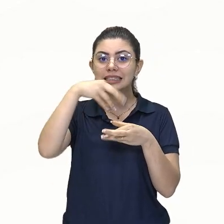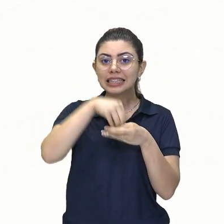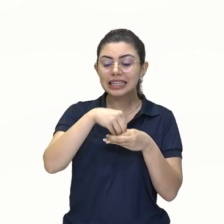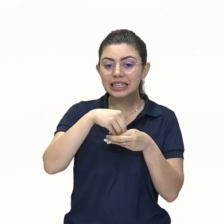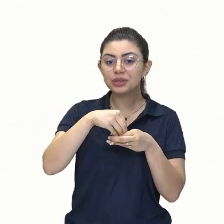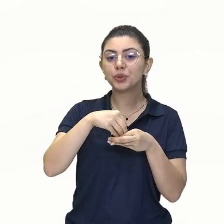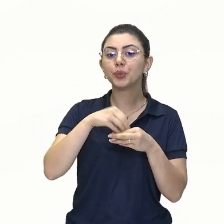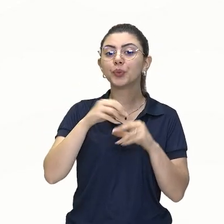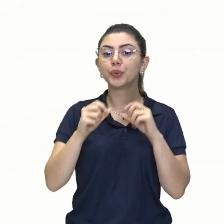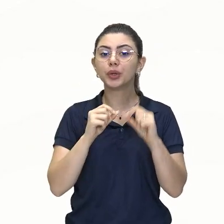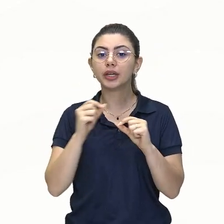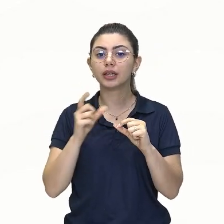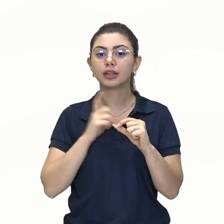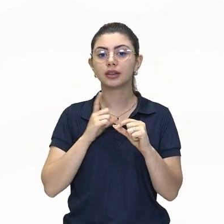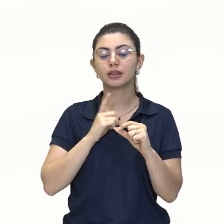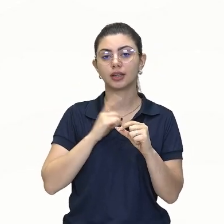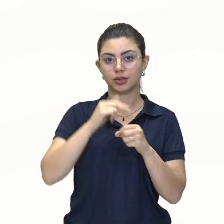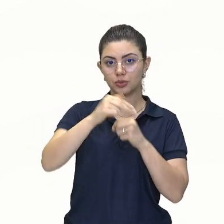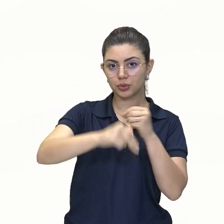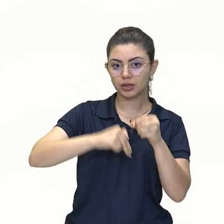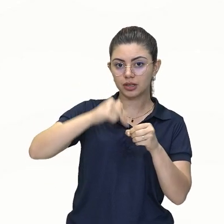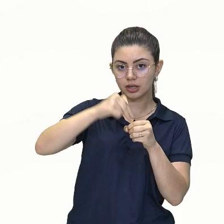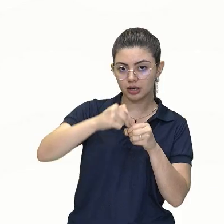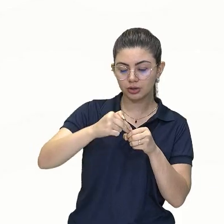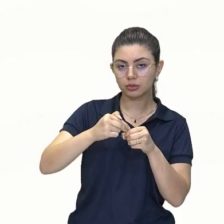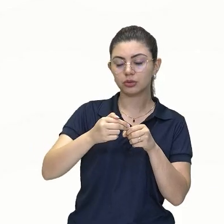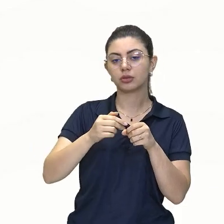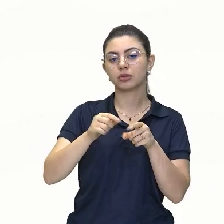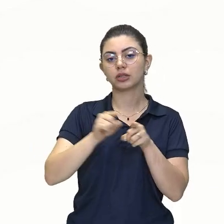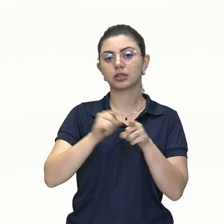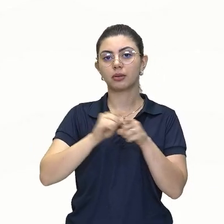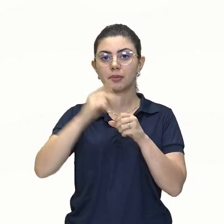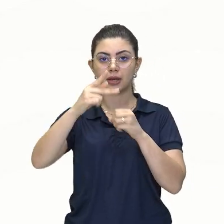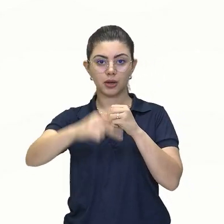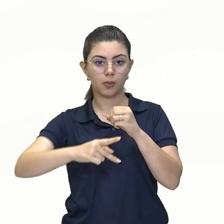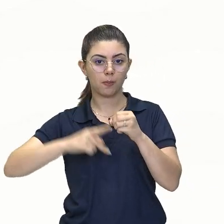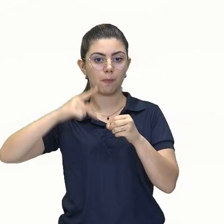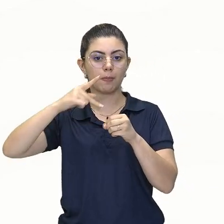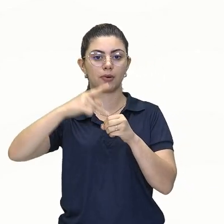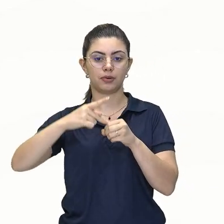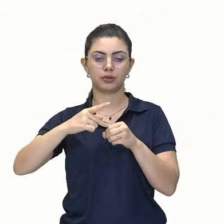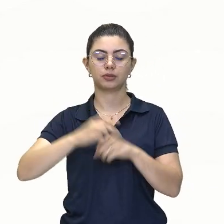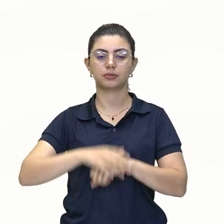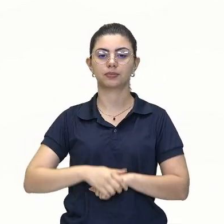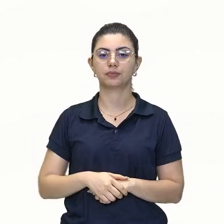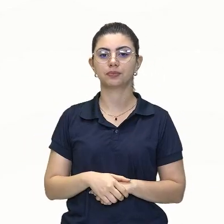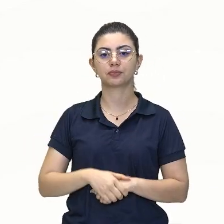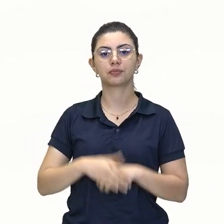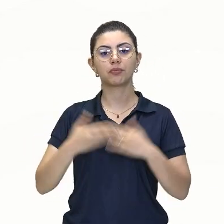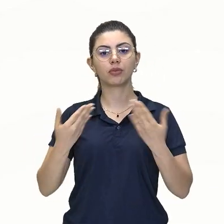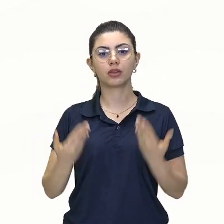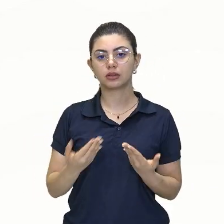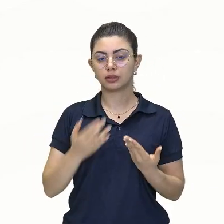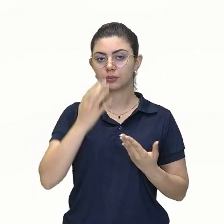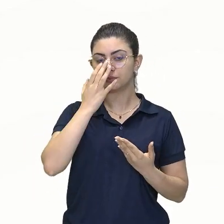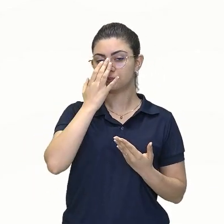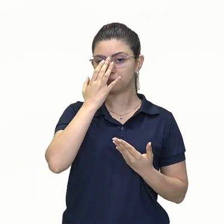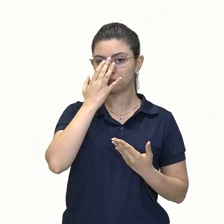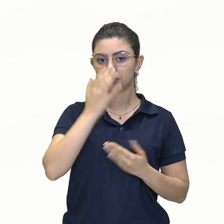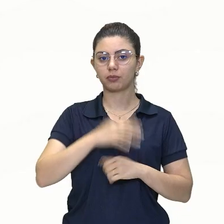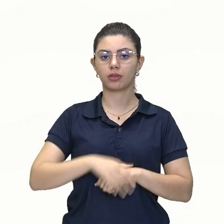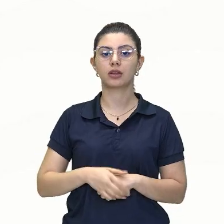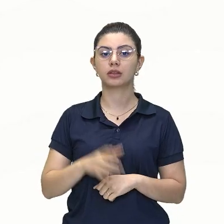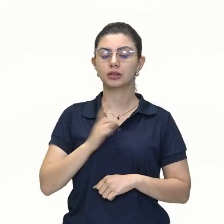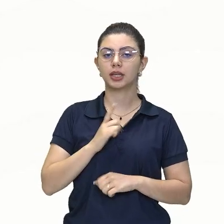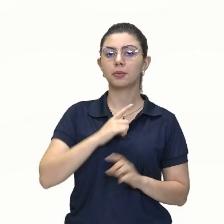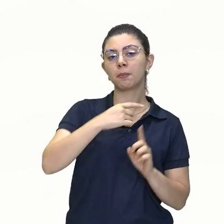partículas como o próton e o nêutron. A carga elétrica foi uma propriedade atribuída às partículas